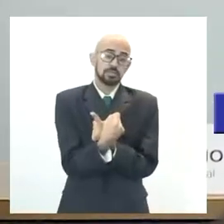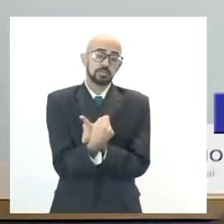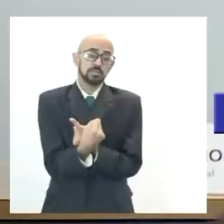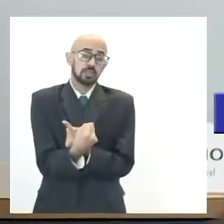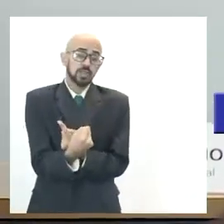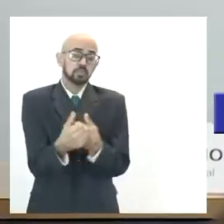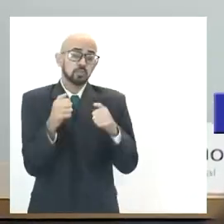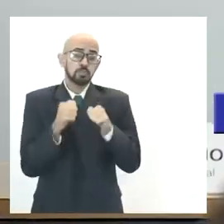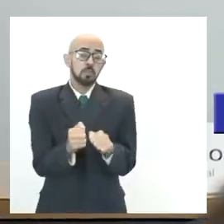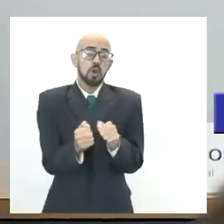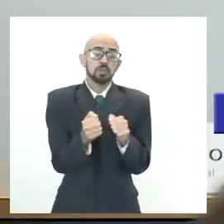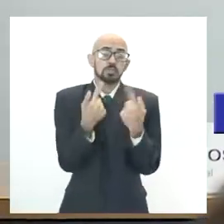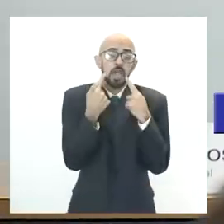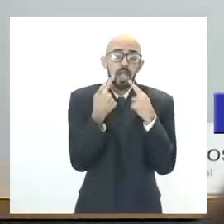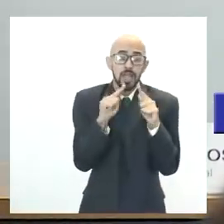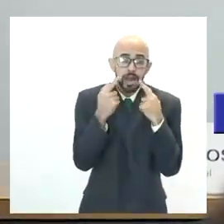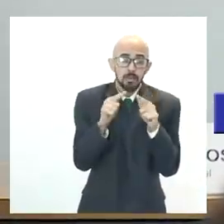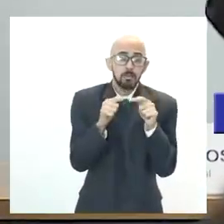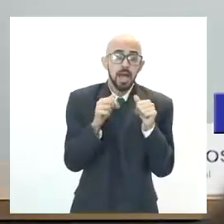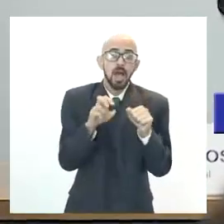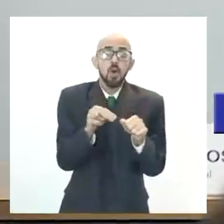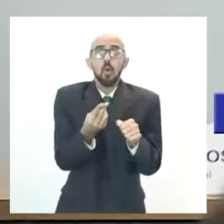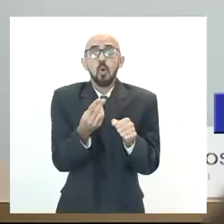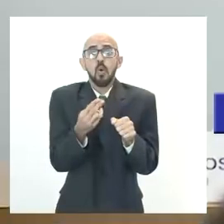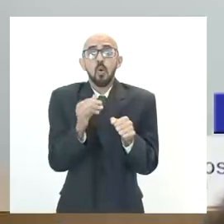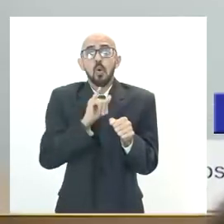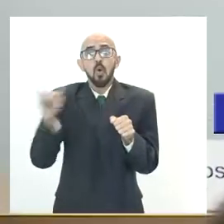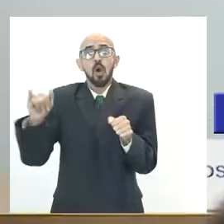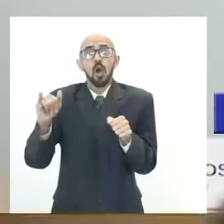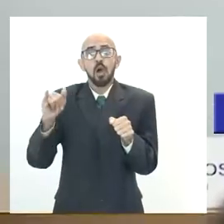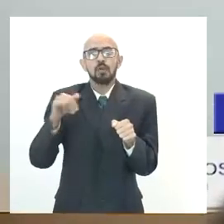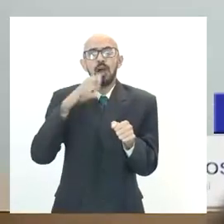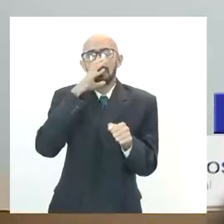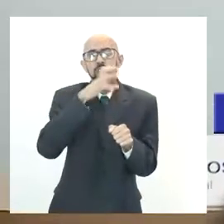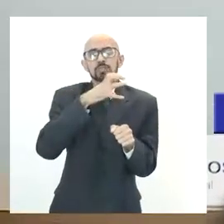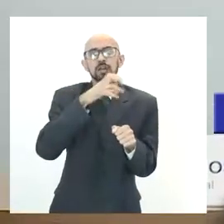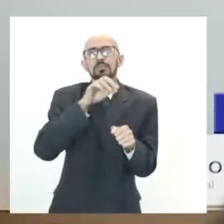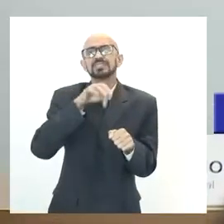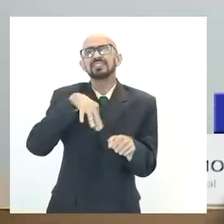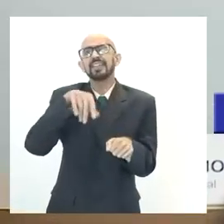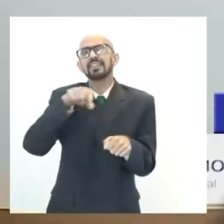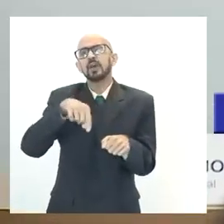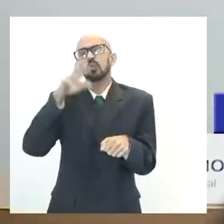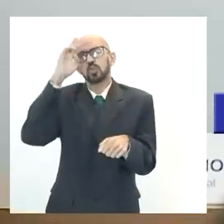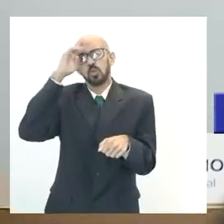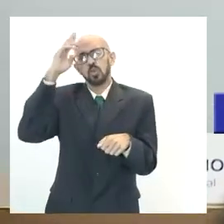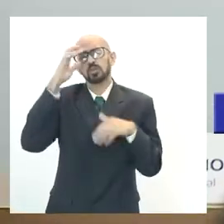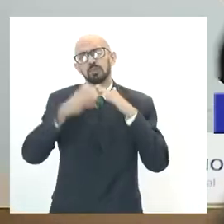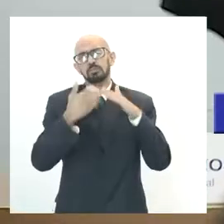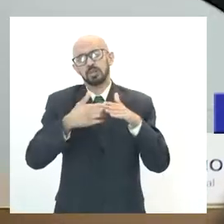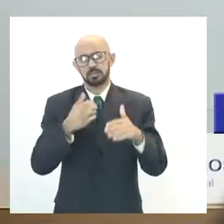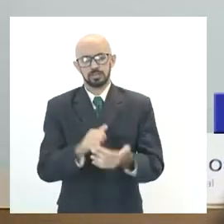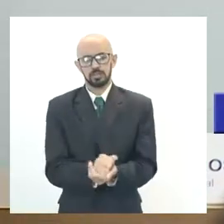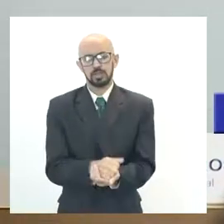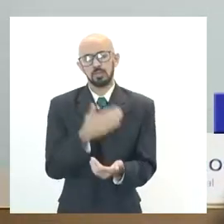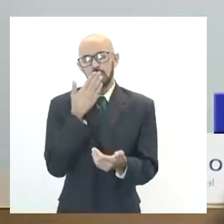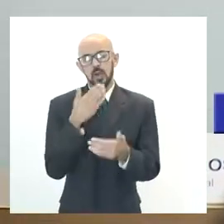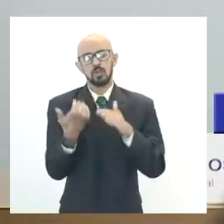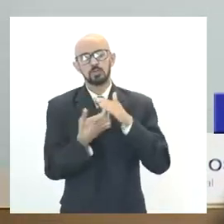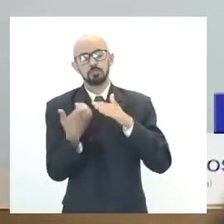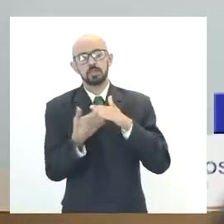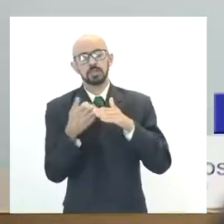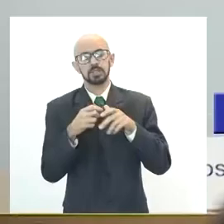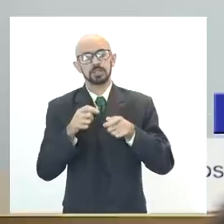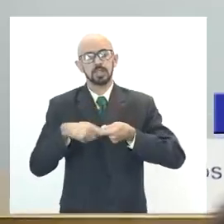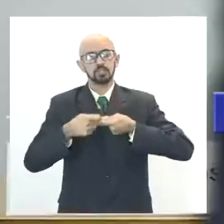e pode reivindicar denunciar quem é o dono da empresa e qual é a empresa que está administrando